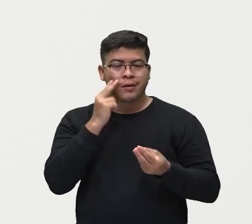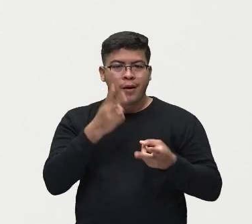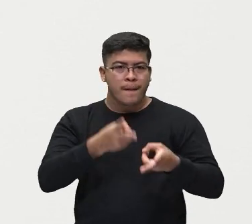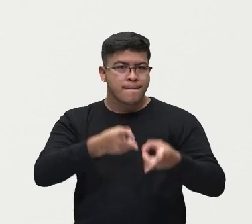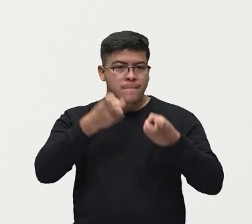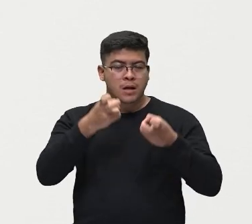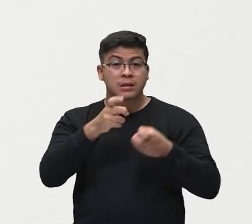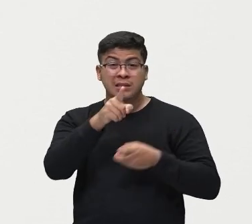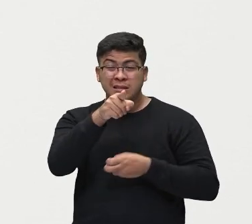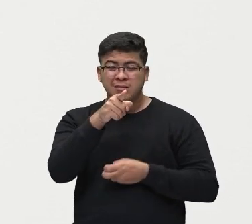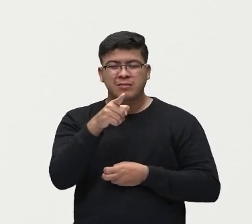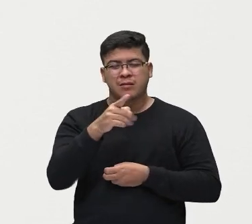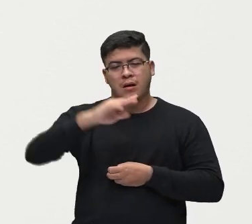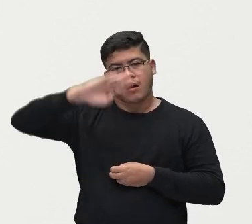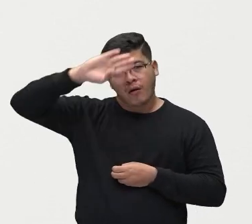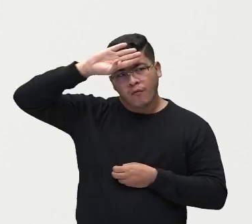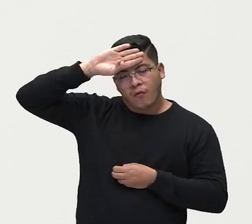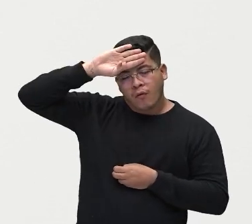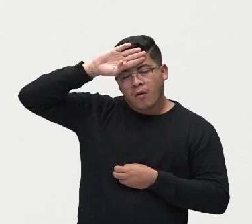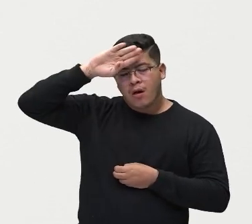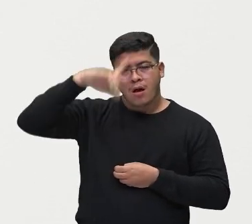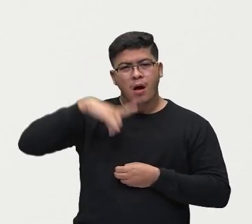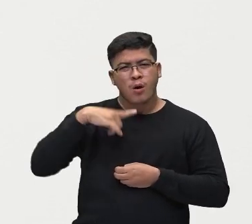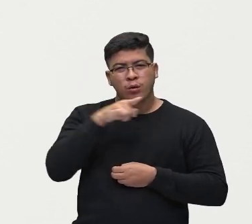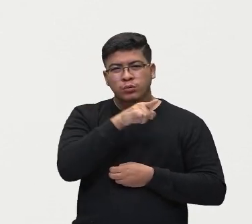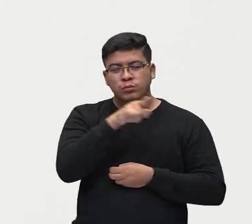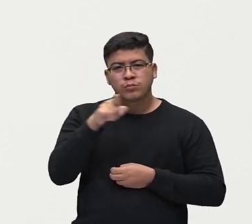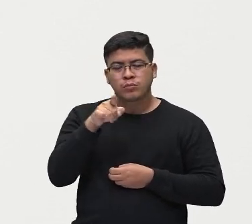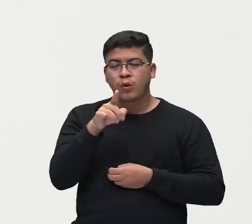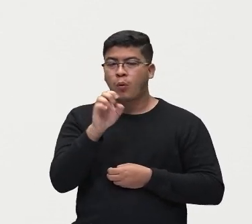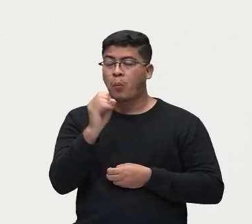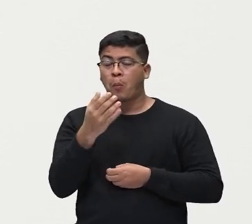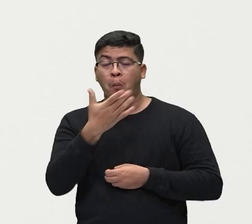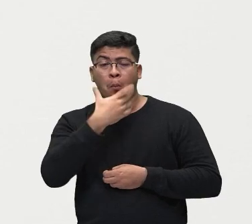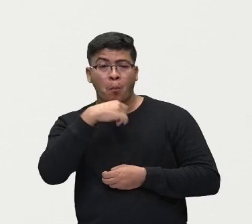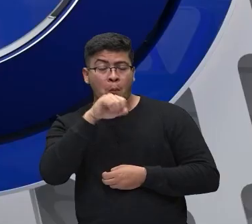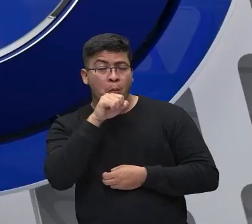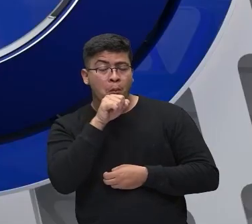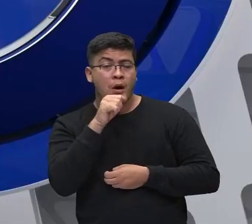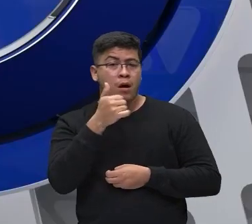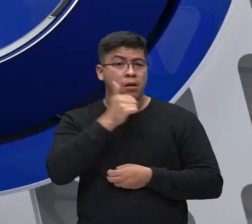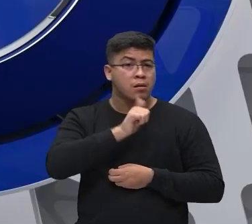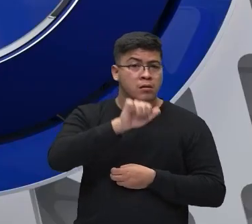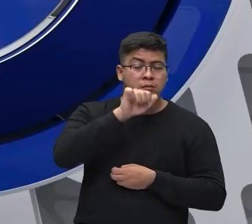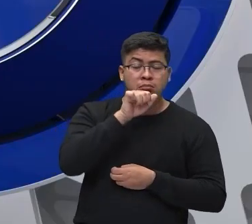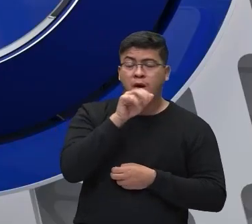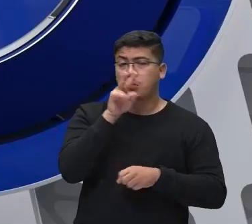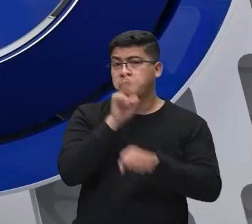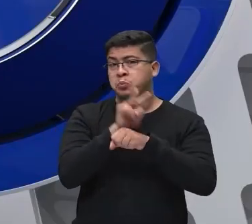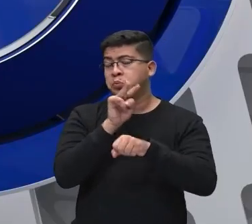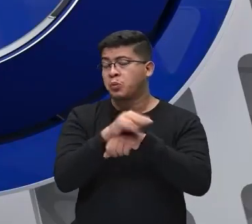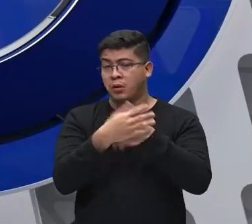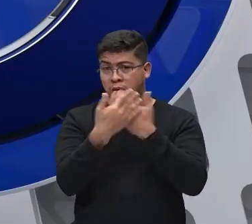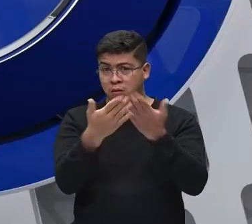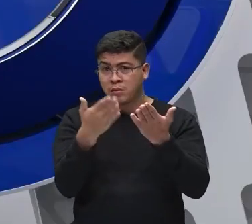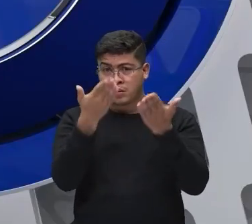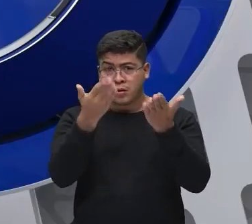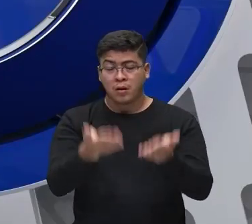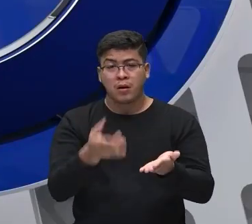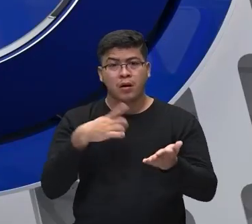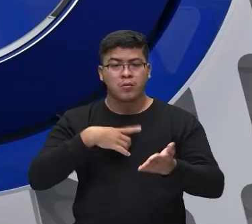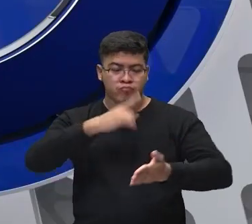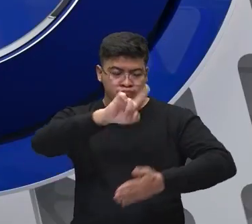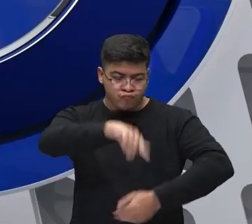febre e a mãe, né, colocar, o pai, ou a tia, ou a avó, quem cuida de você, colocar um termômetro embaixo